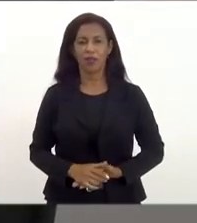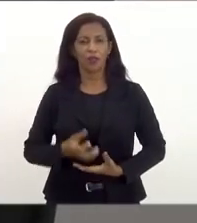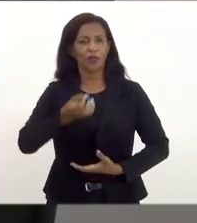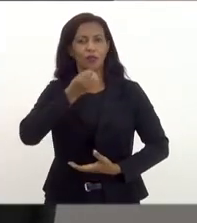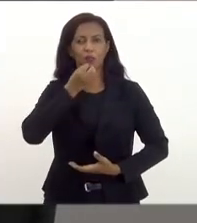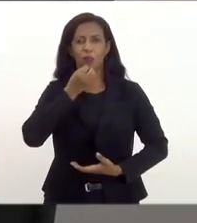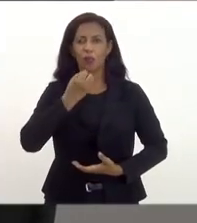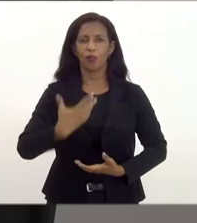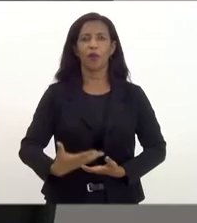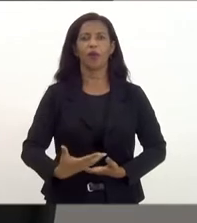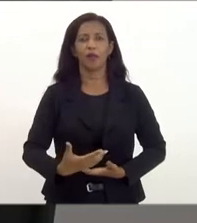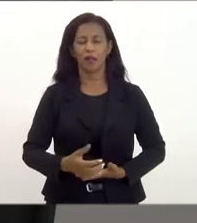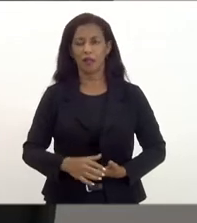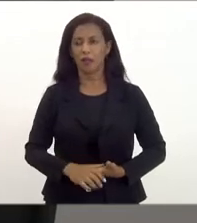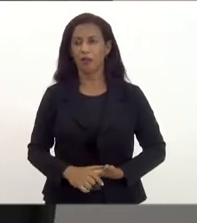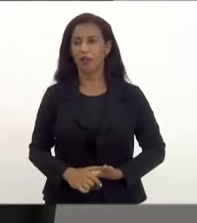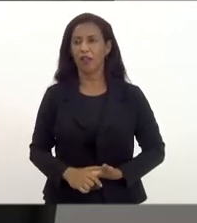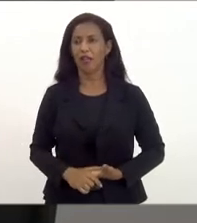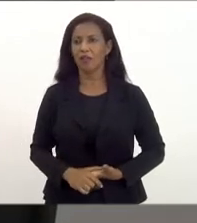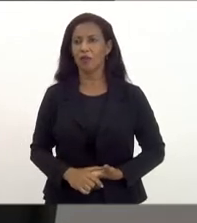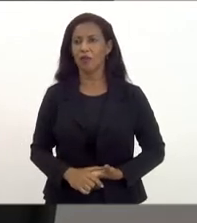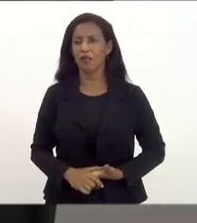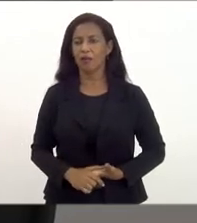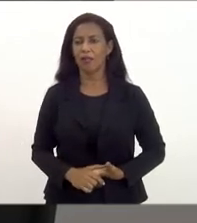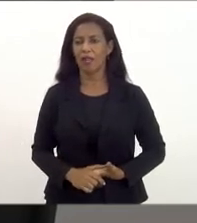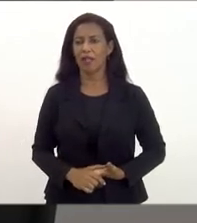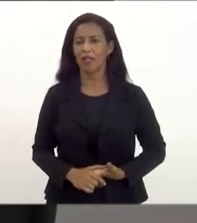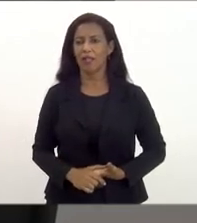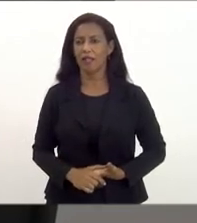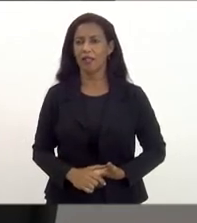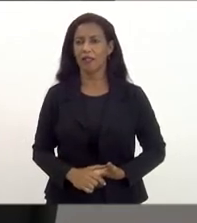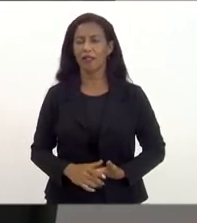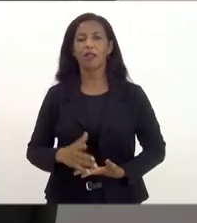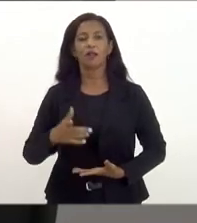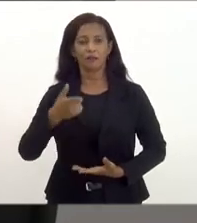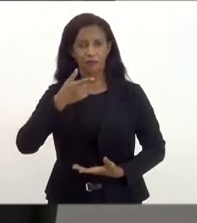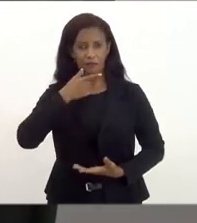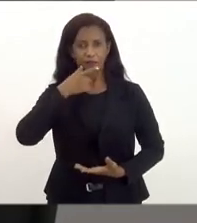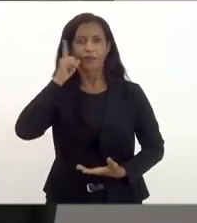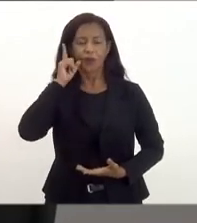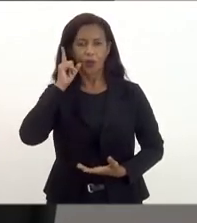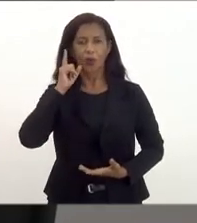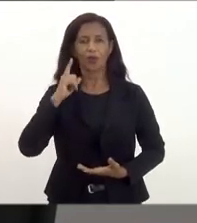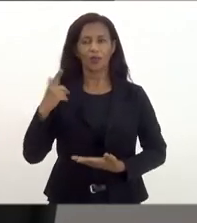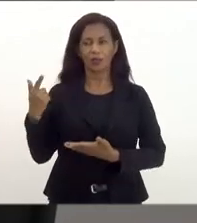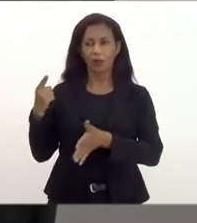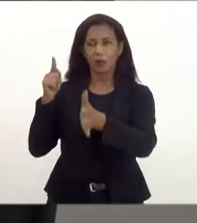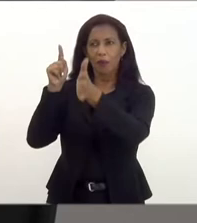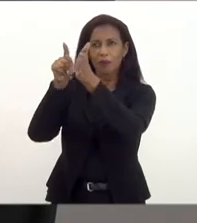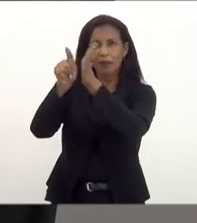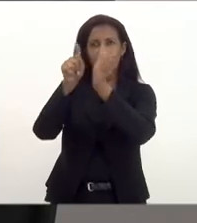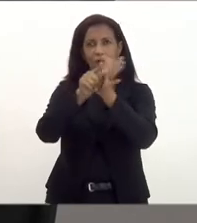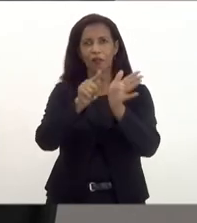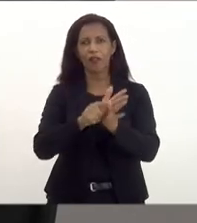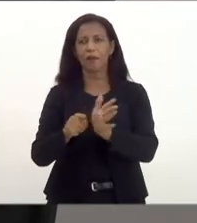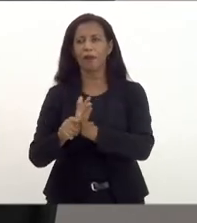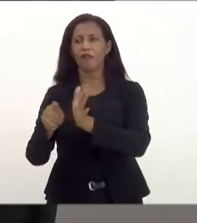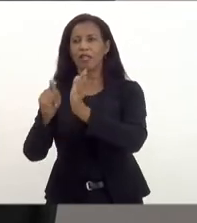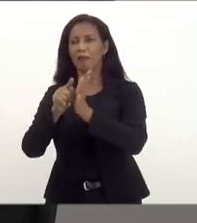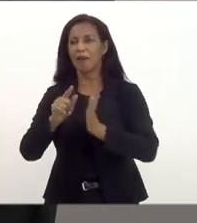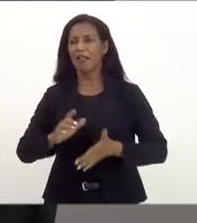no caminhada essa dessa comissão eu vou passar depois as perguntas para os meus colegas deputados